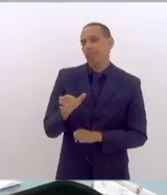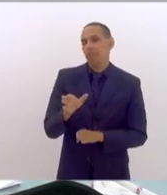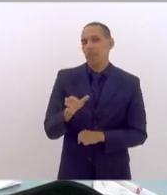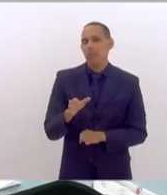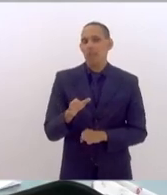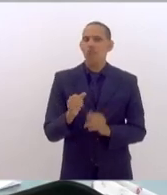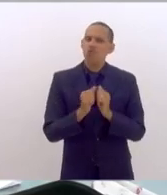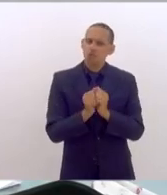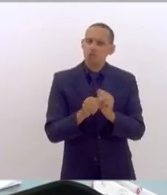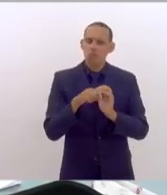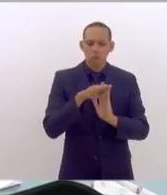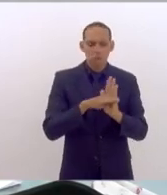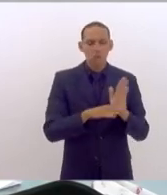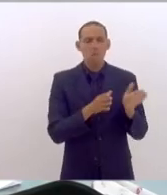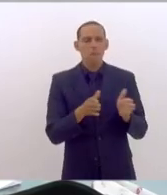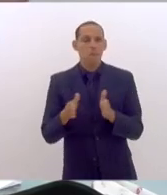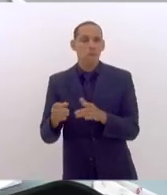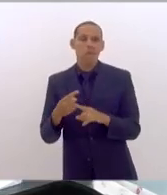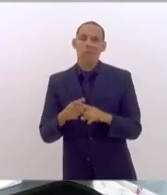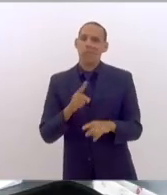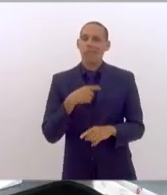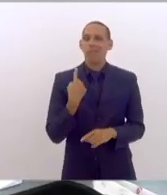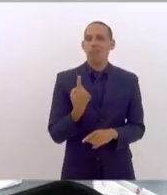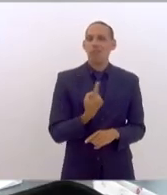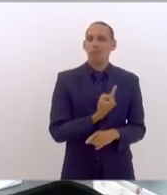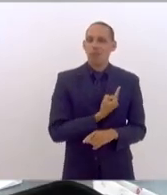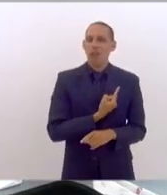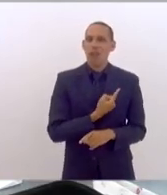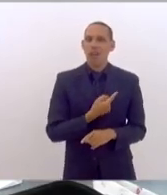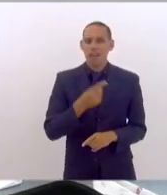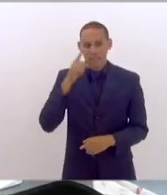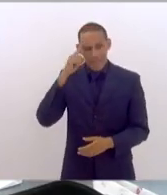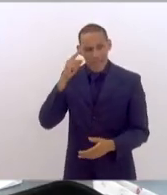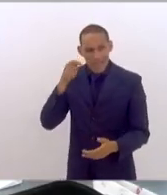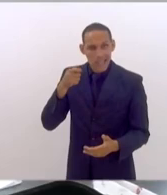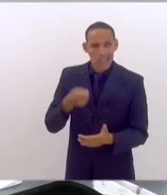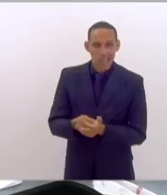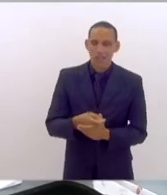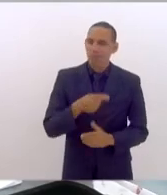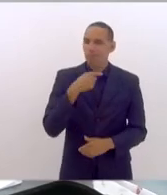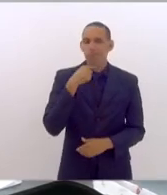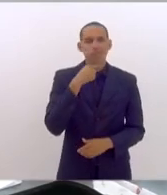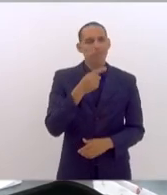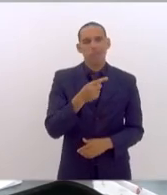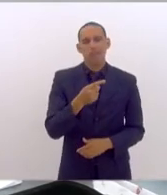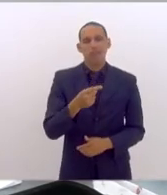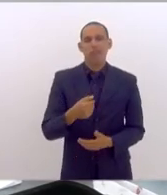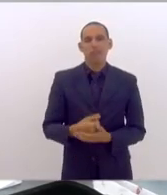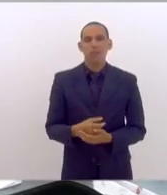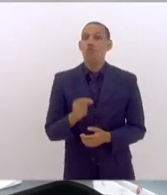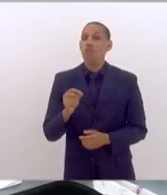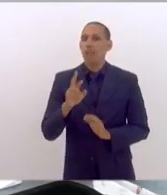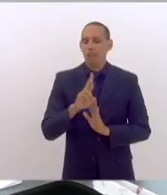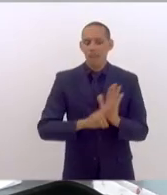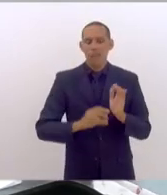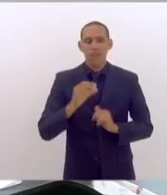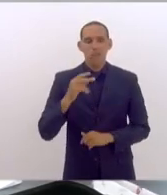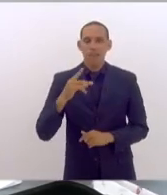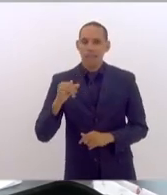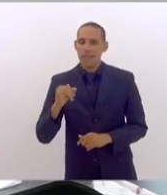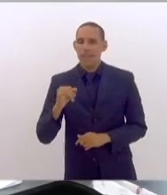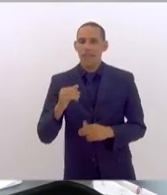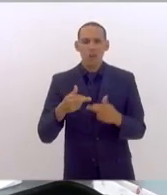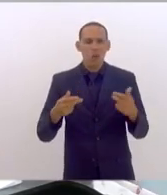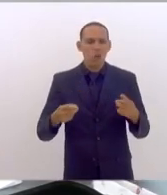com cronogramas enfim porque a gente não tem como determinar não é mesmo se Paulo não tem como determinar por um relatório de CPI que